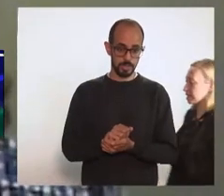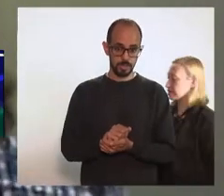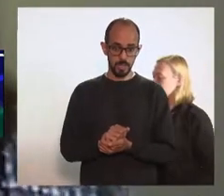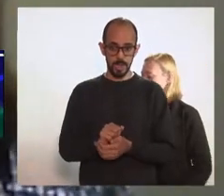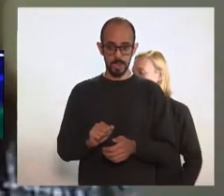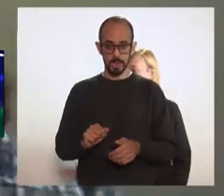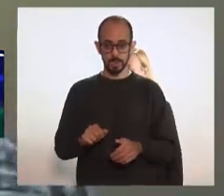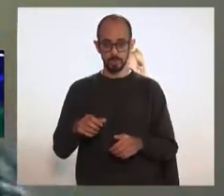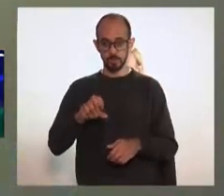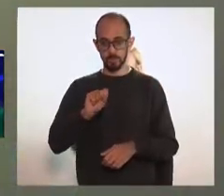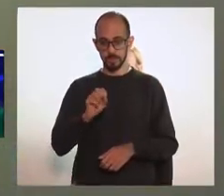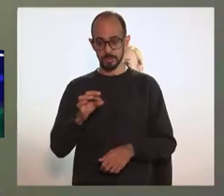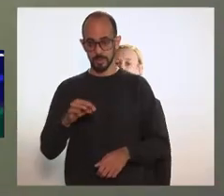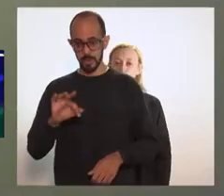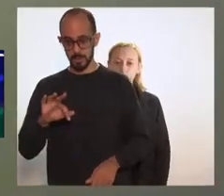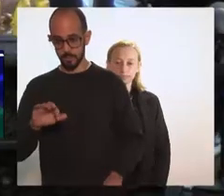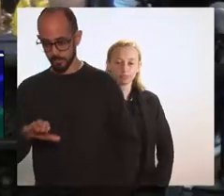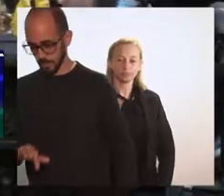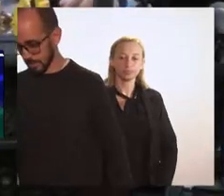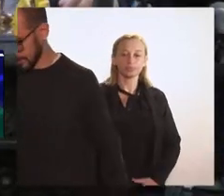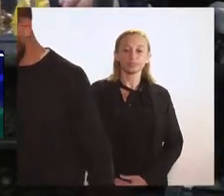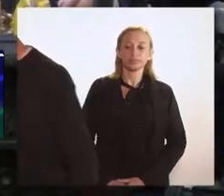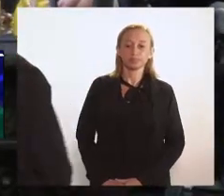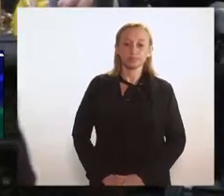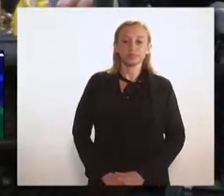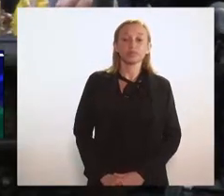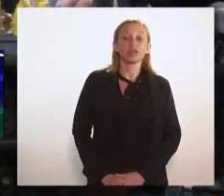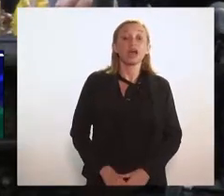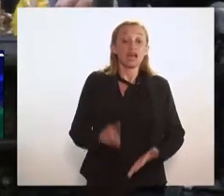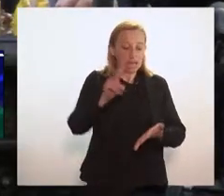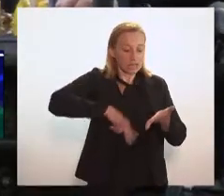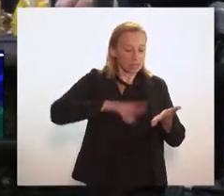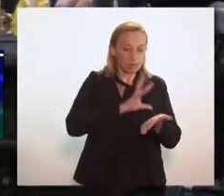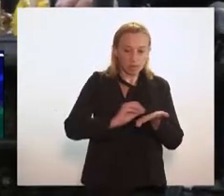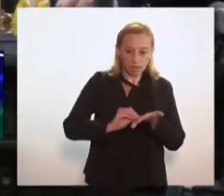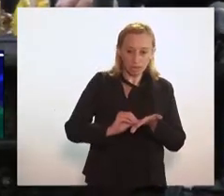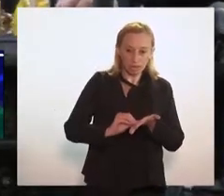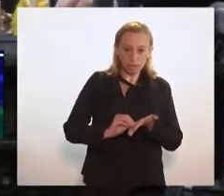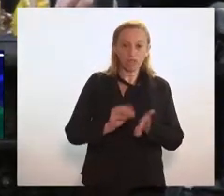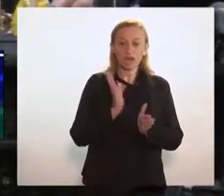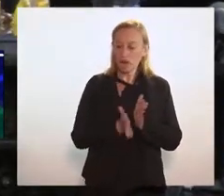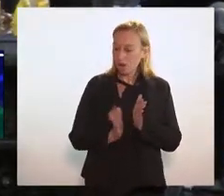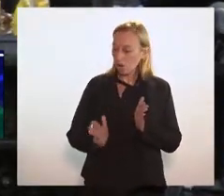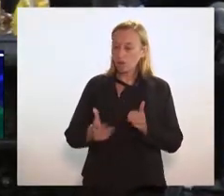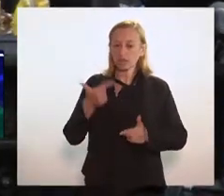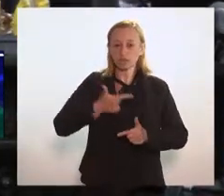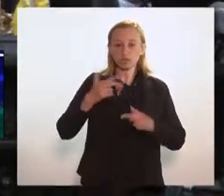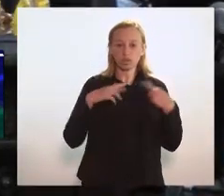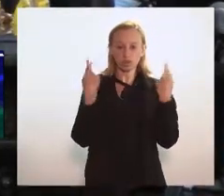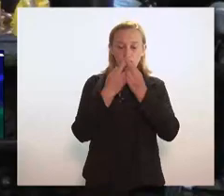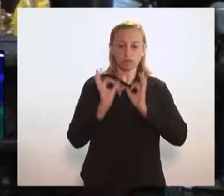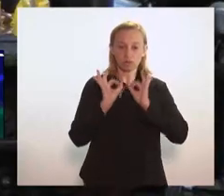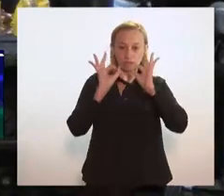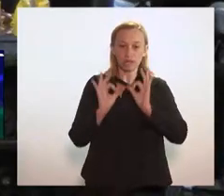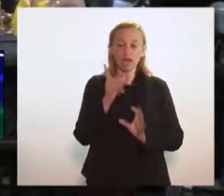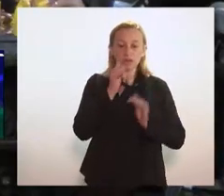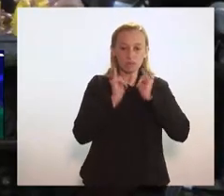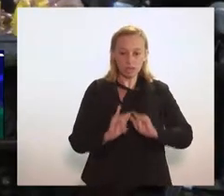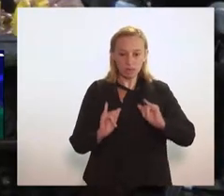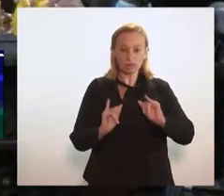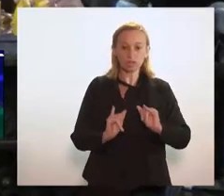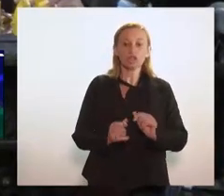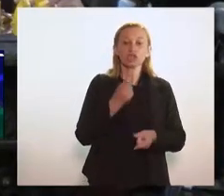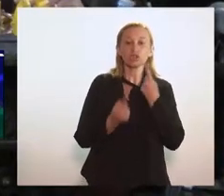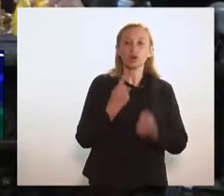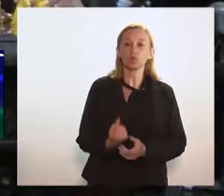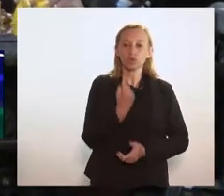STF. Obrigada. Ok. Lida e aprovada a ata, passa-se a ordem da segunda sessão extraordinária. Anuncio, em regime